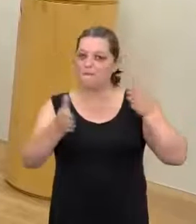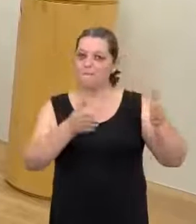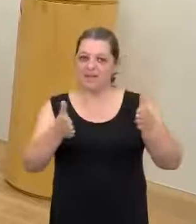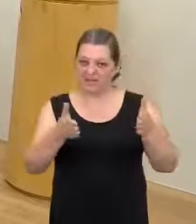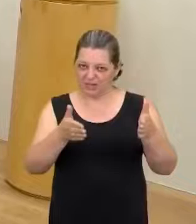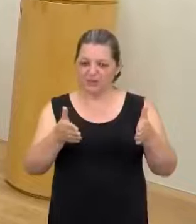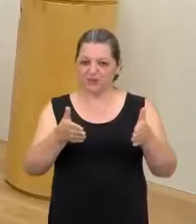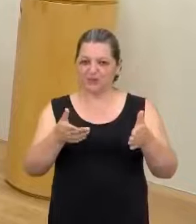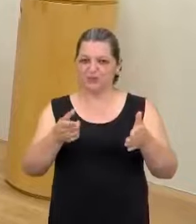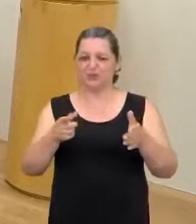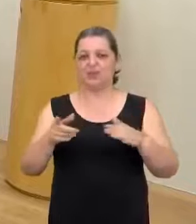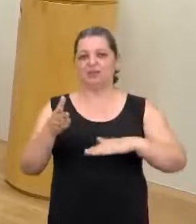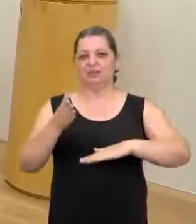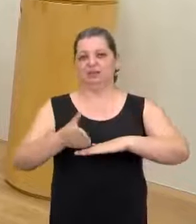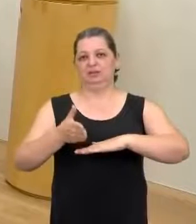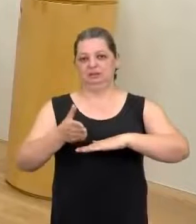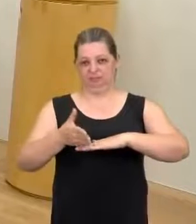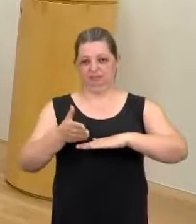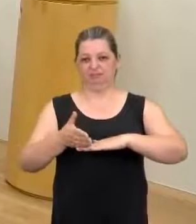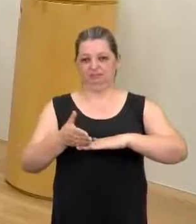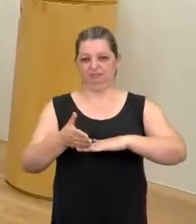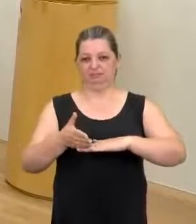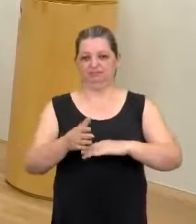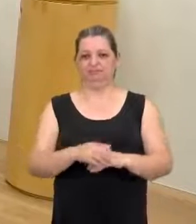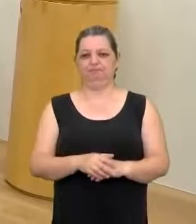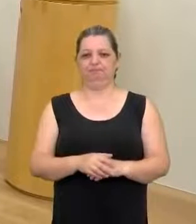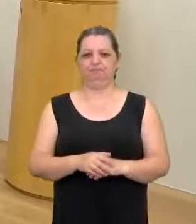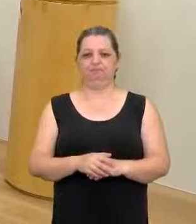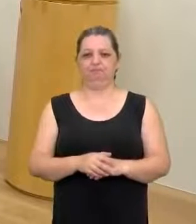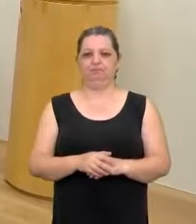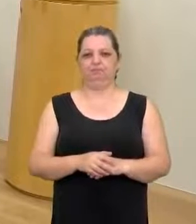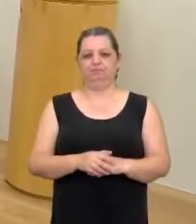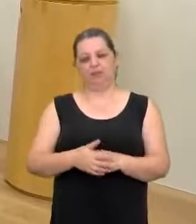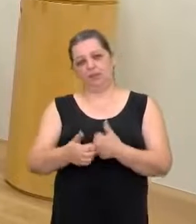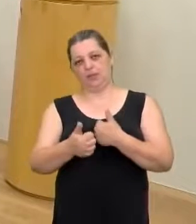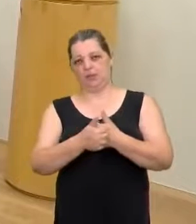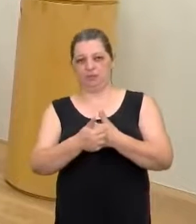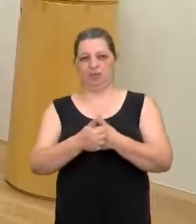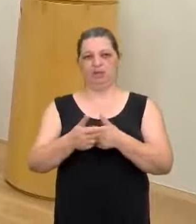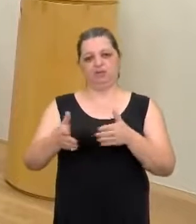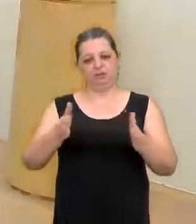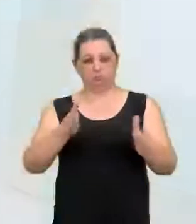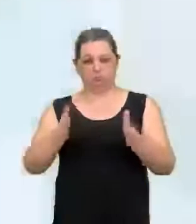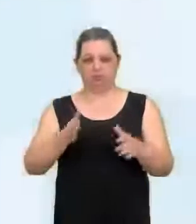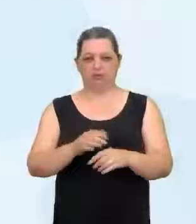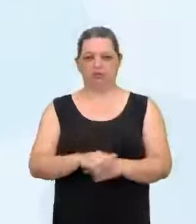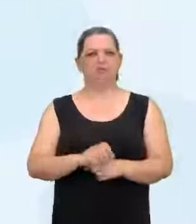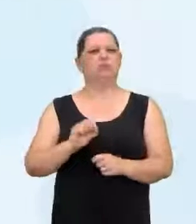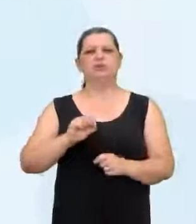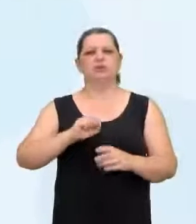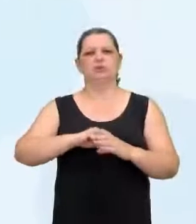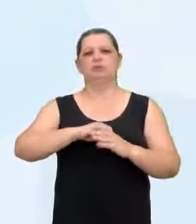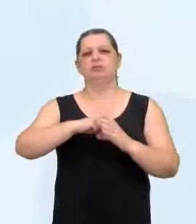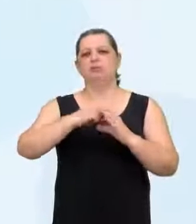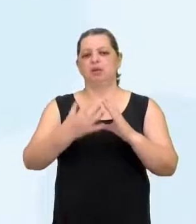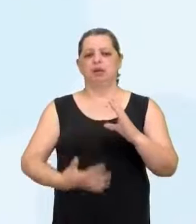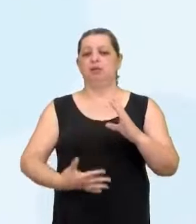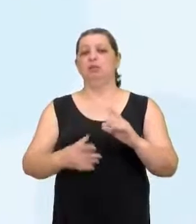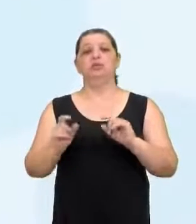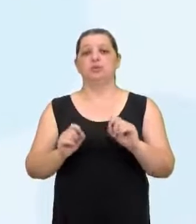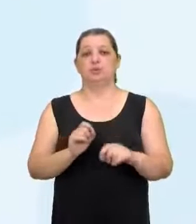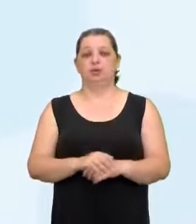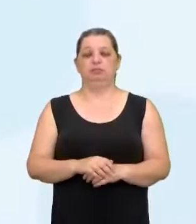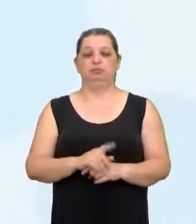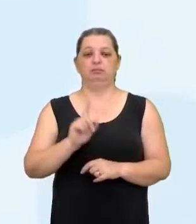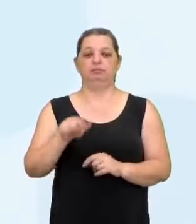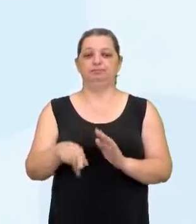surge a partir aí do nosso período, estamos mais próximos aqui da gente. E quais que são as características dele? Vamos dar. Então, é